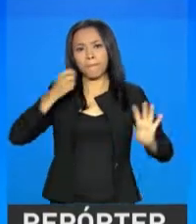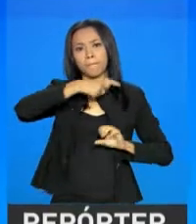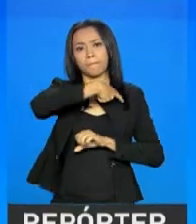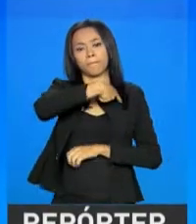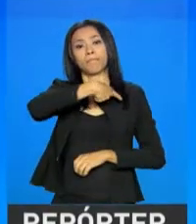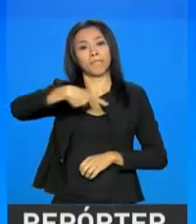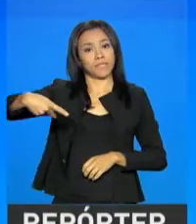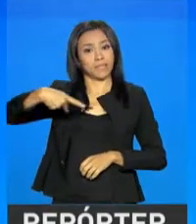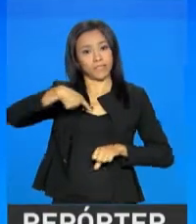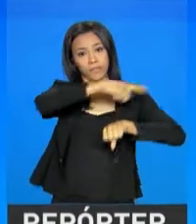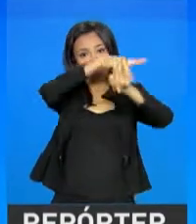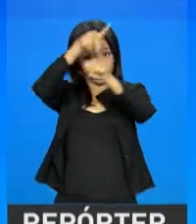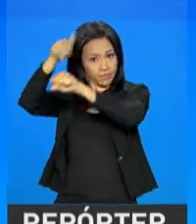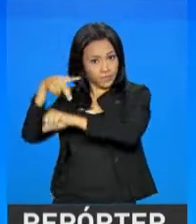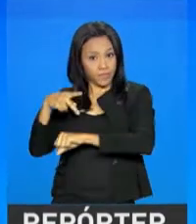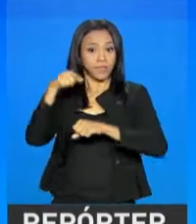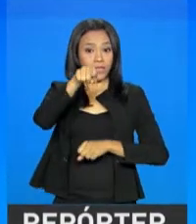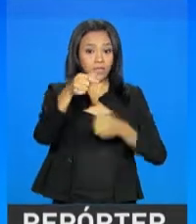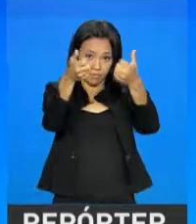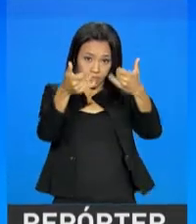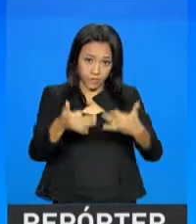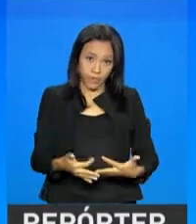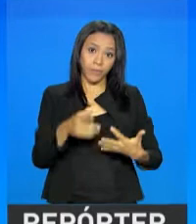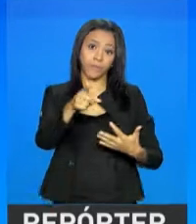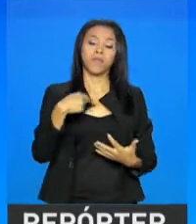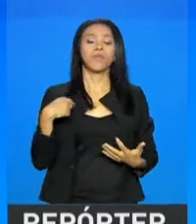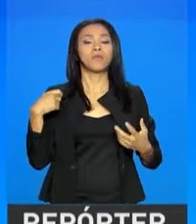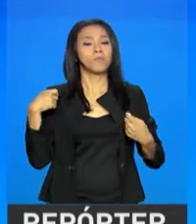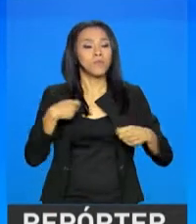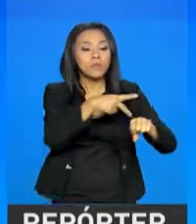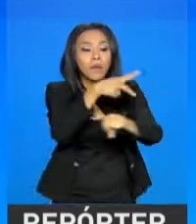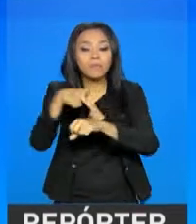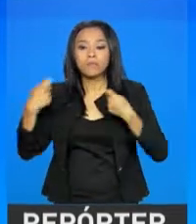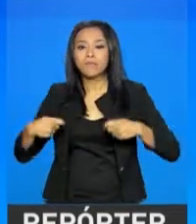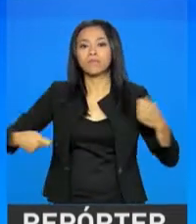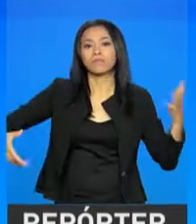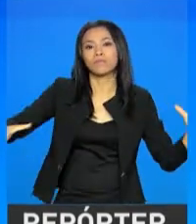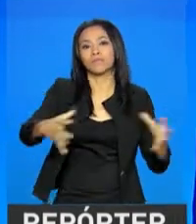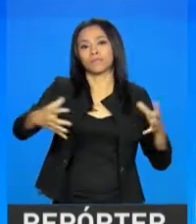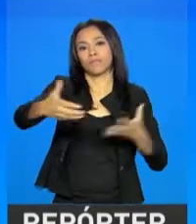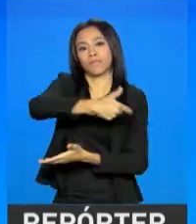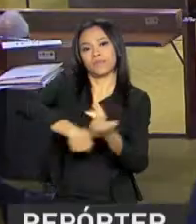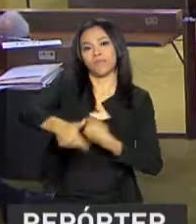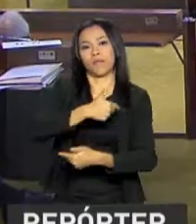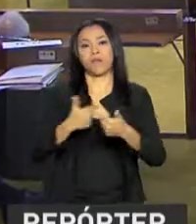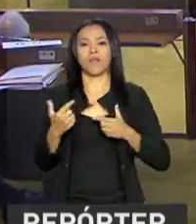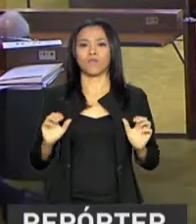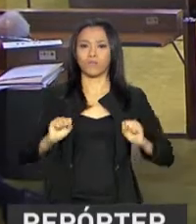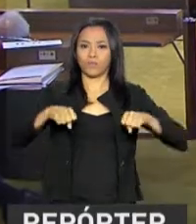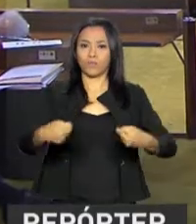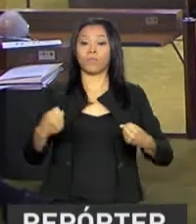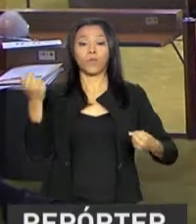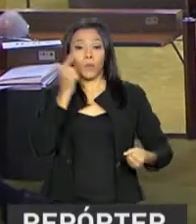presidente michel temer destacou a necessidade de os países trabalharem coletivamente para garantir água para todos ele afirmou